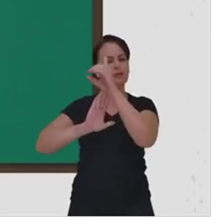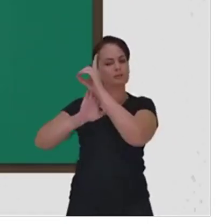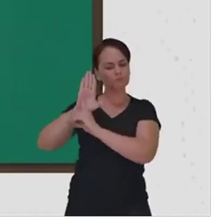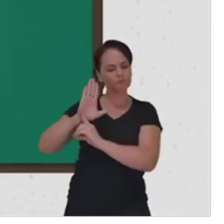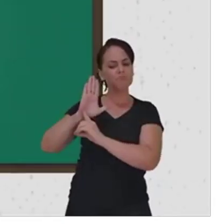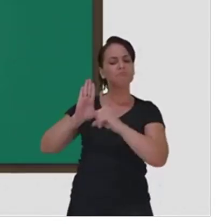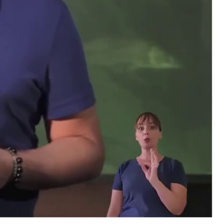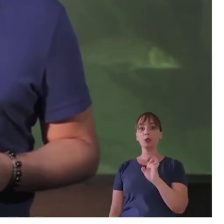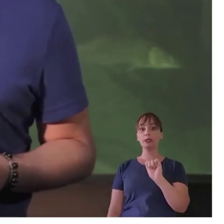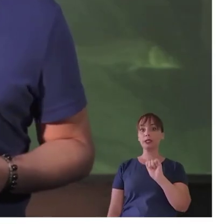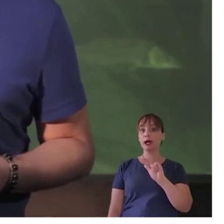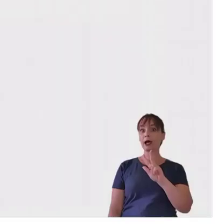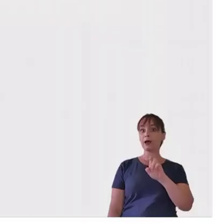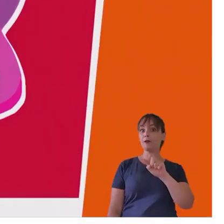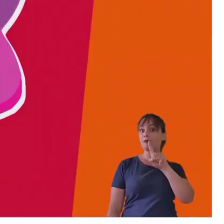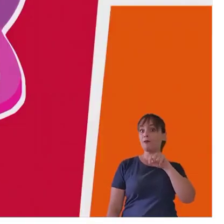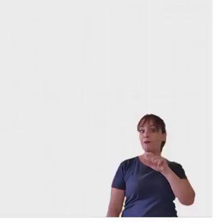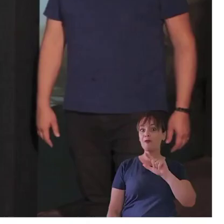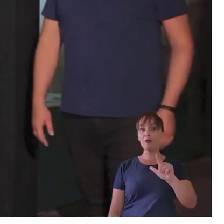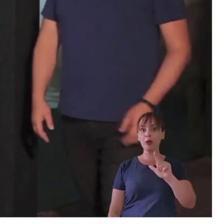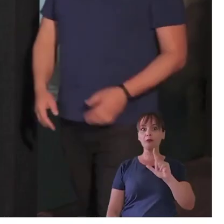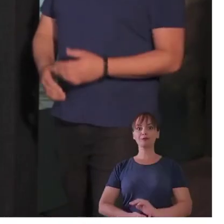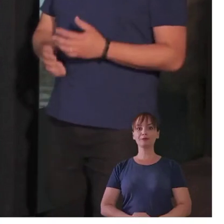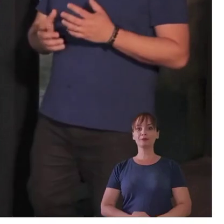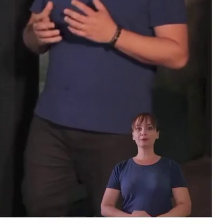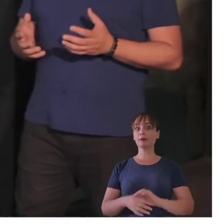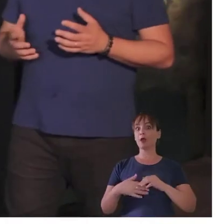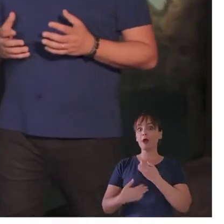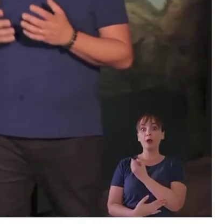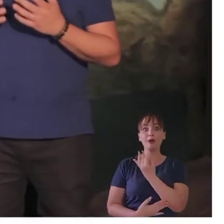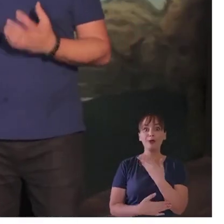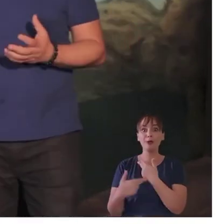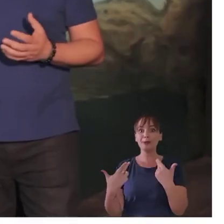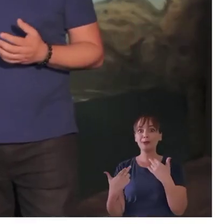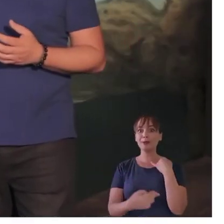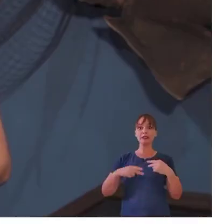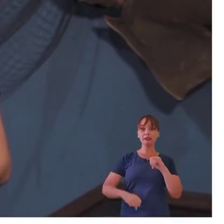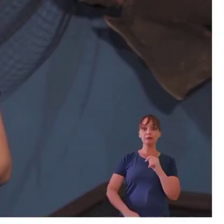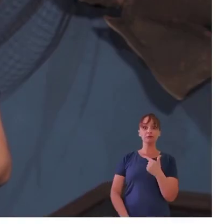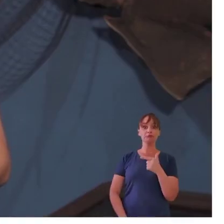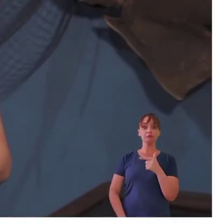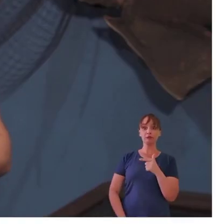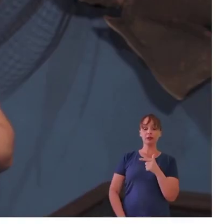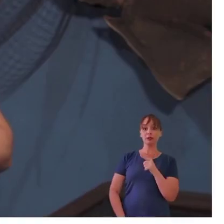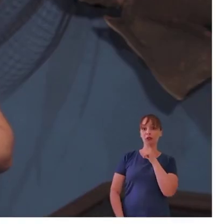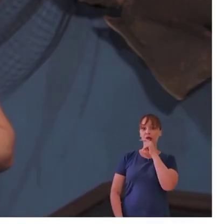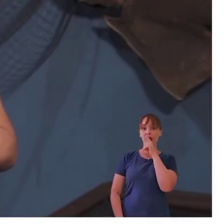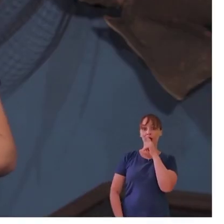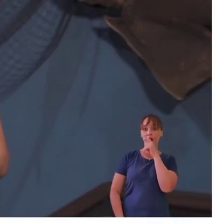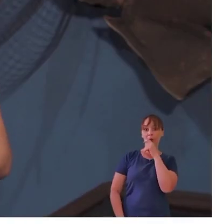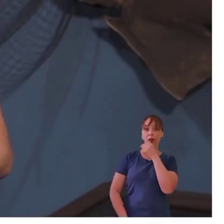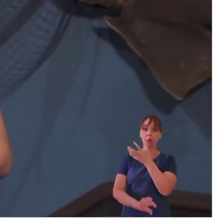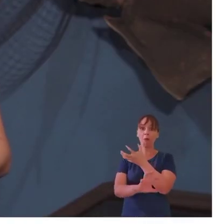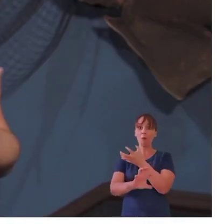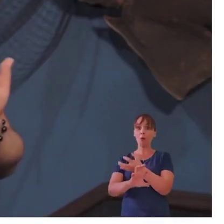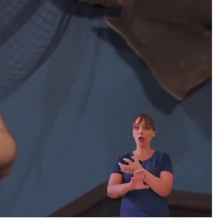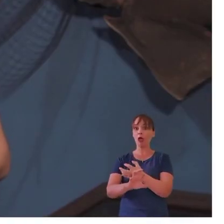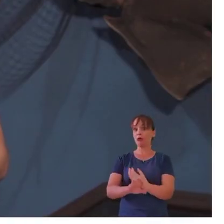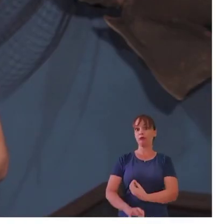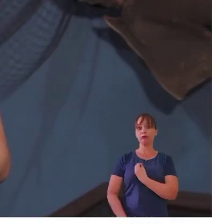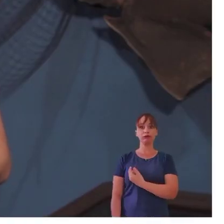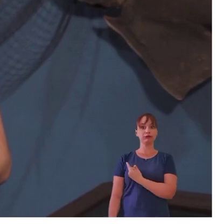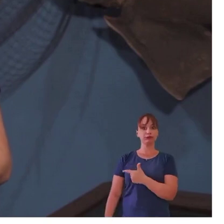integração só engrandece a educação dos nossos alunos. Esses vídeos mencionados estiveram presentes nas disciplinas de História, Geografia e Ciências